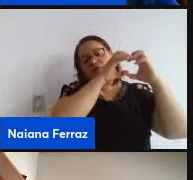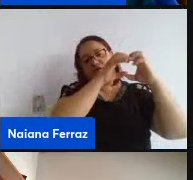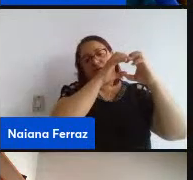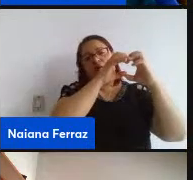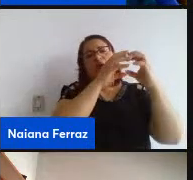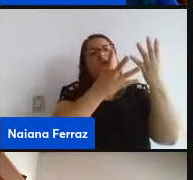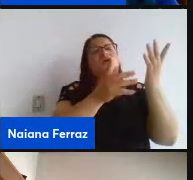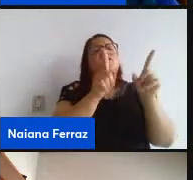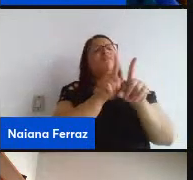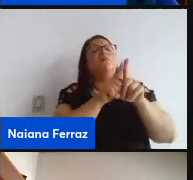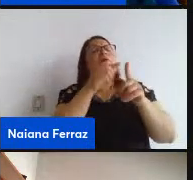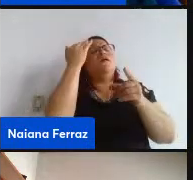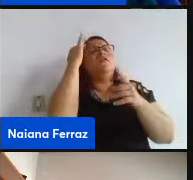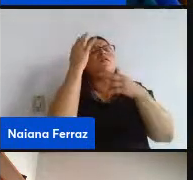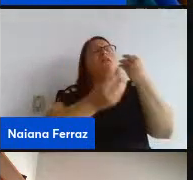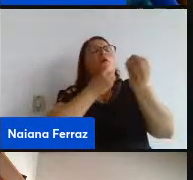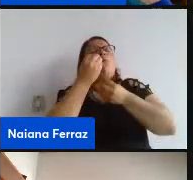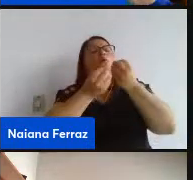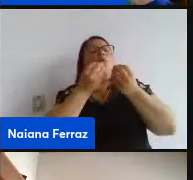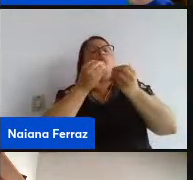desenvolvimento